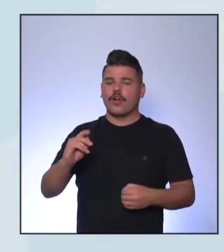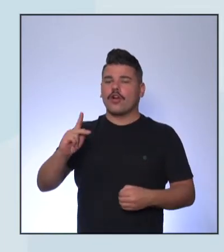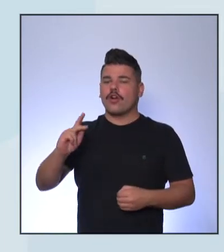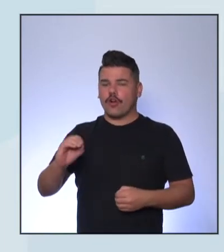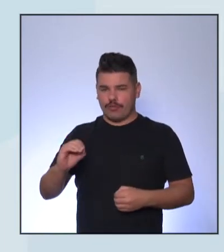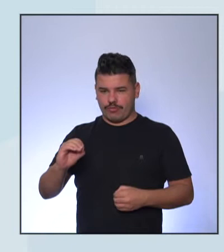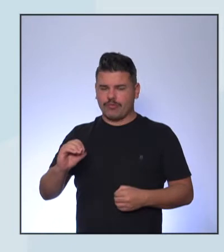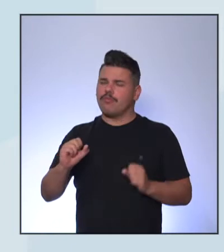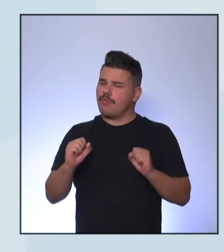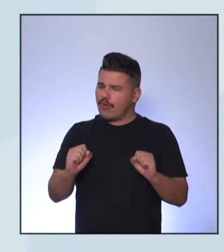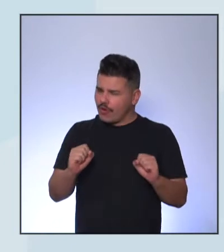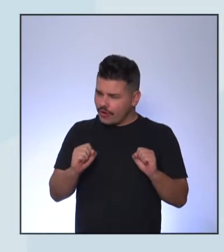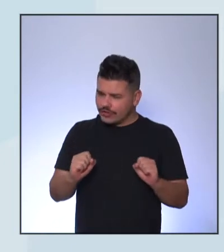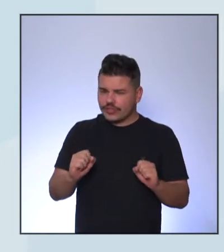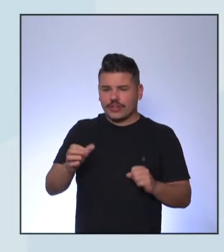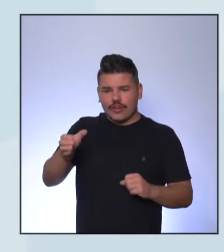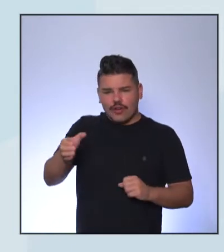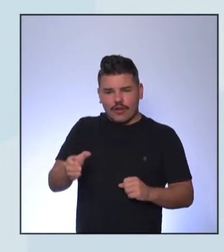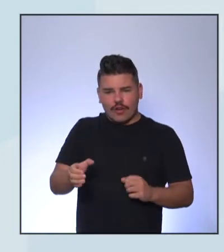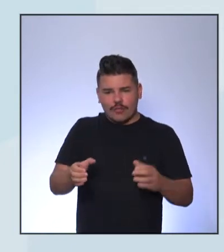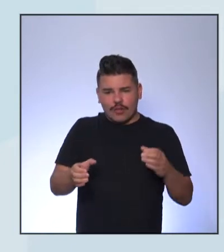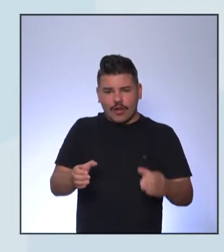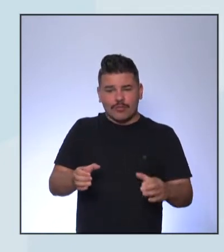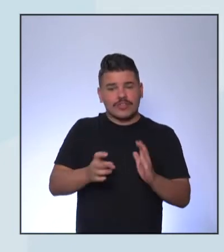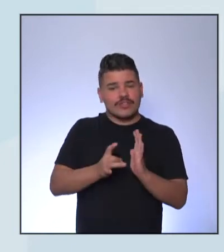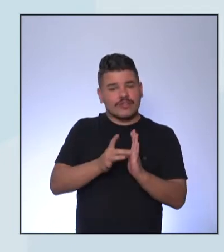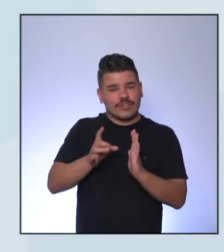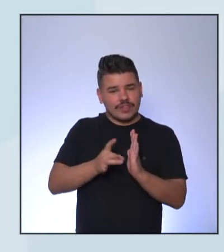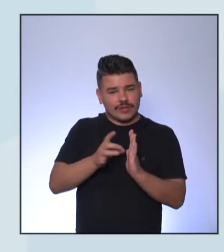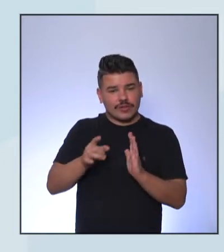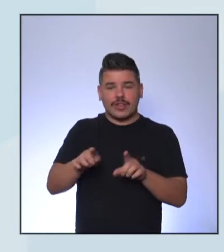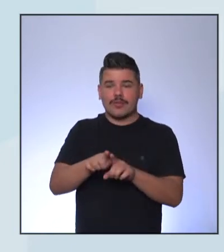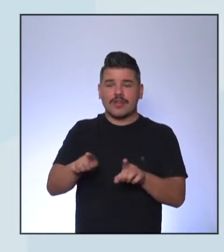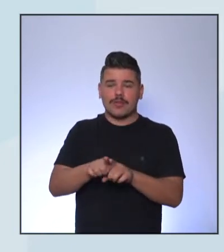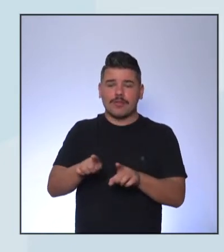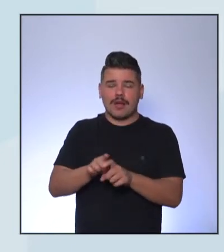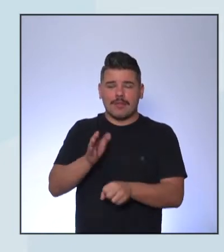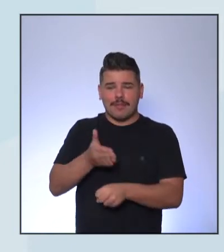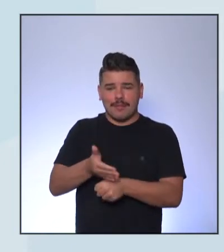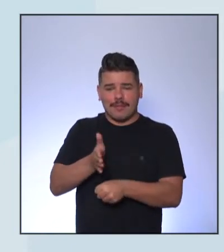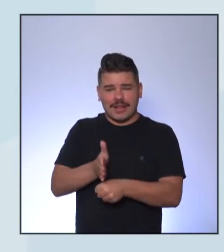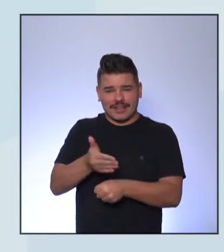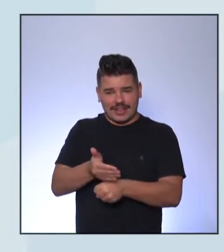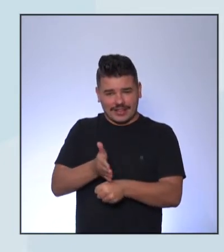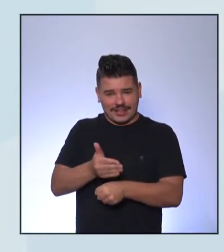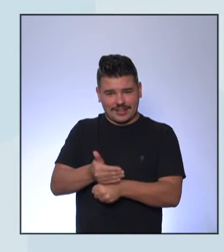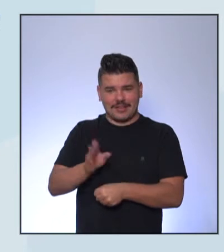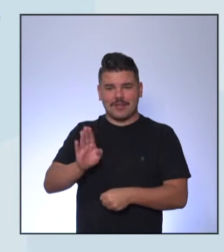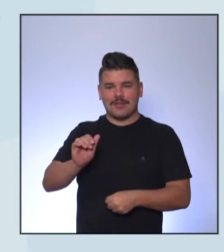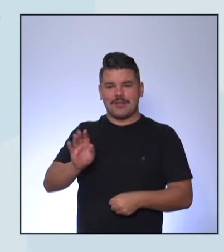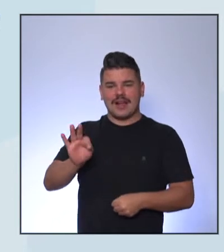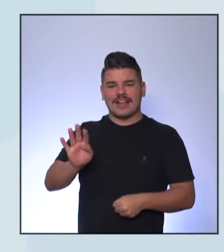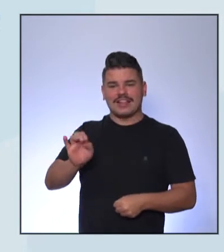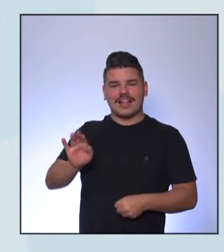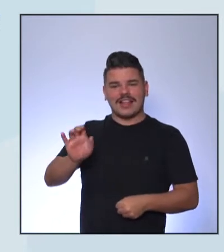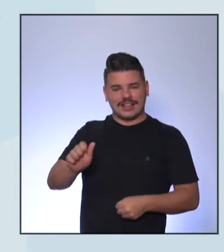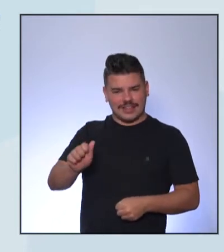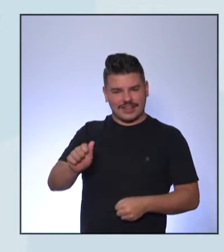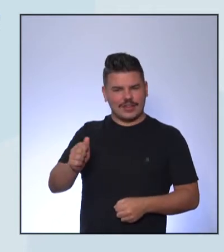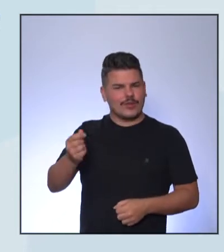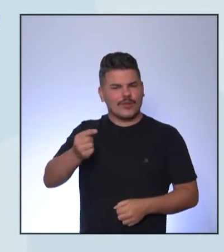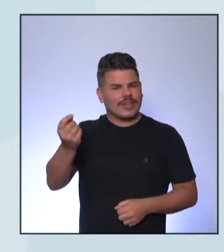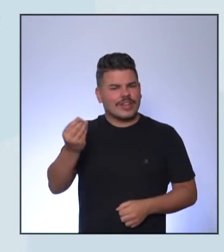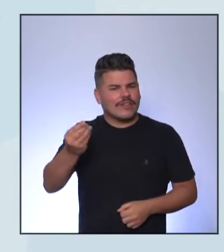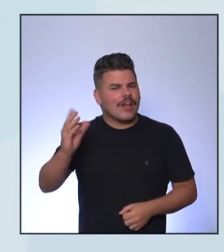que vidro? Porque a gente consegue ver a reação acontecendo. E uma batata. Como que vai ser feita essa reação? Essa reação